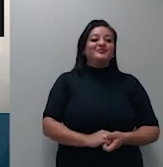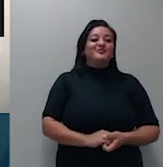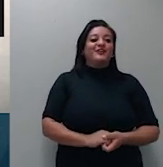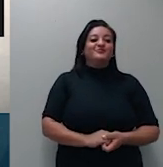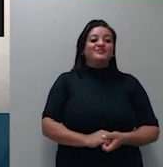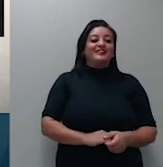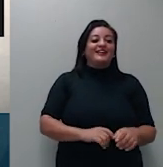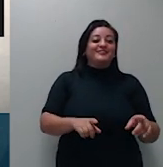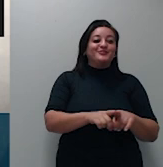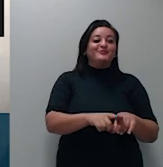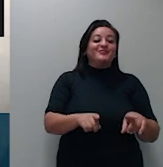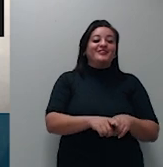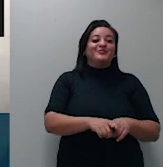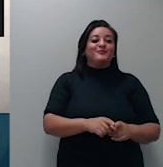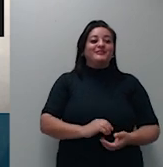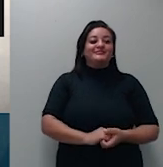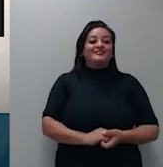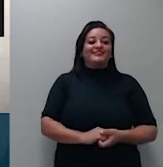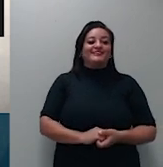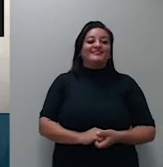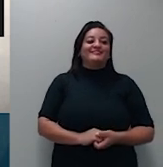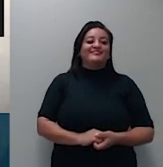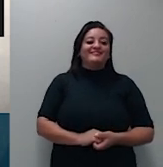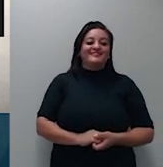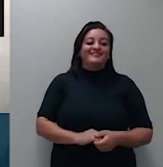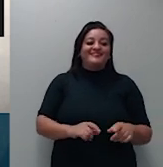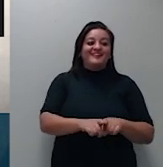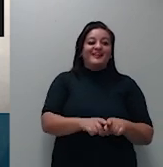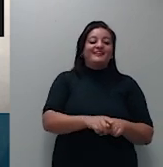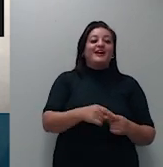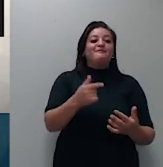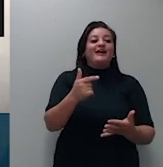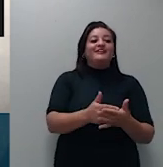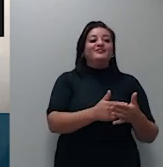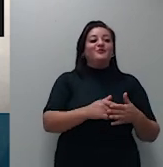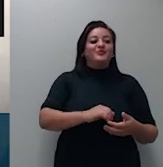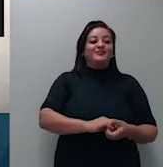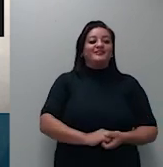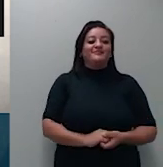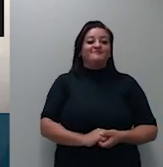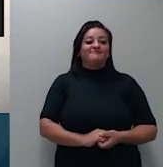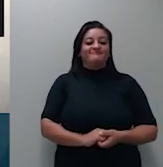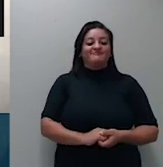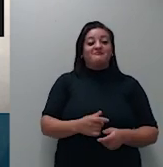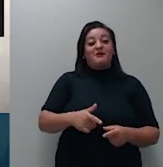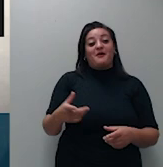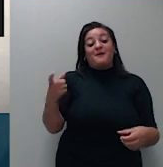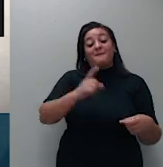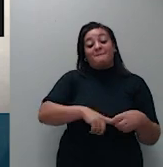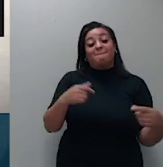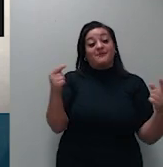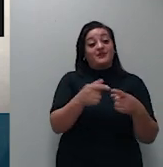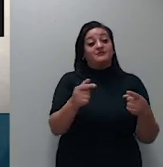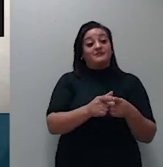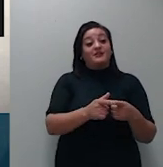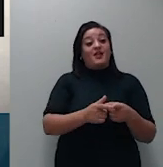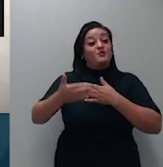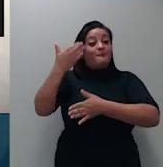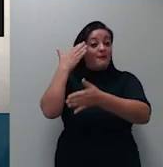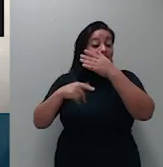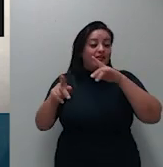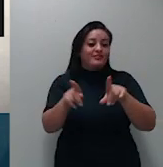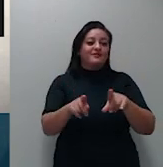fundamentada pressuposto que a decisão judicial voltada para o objeto pretérito aqui